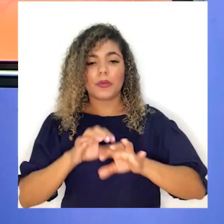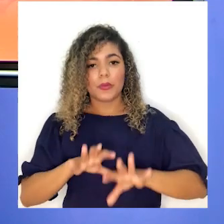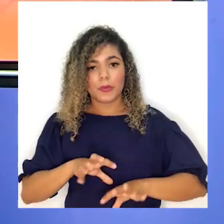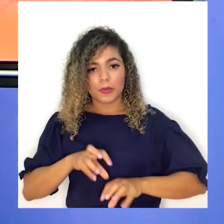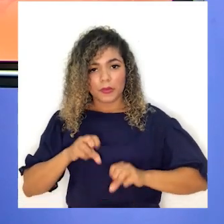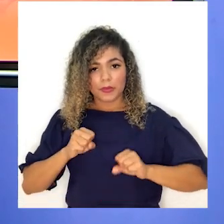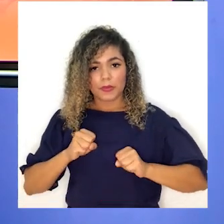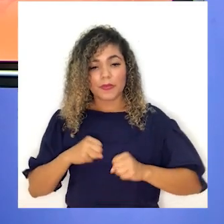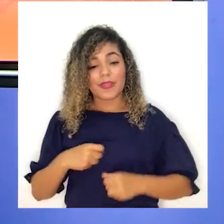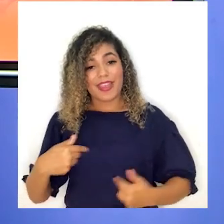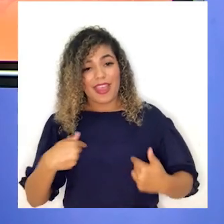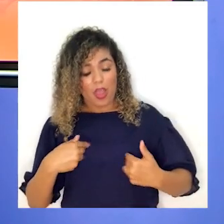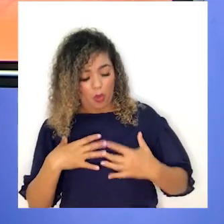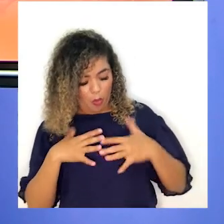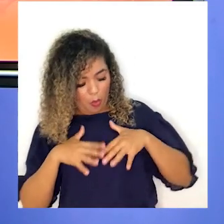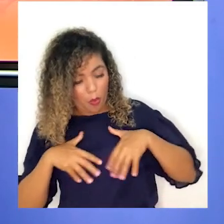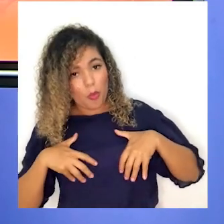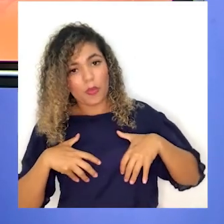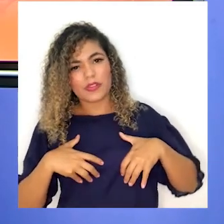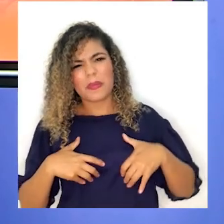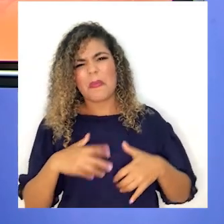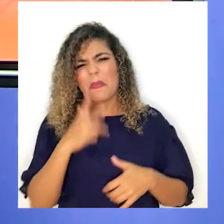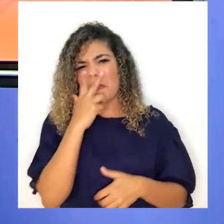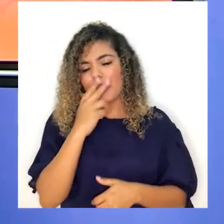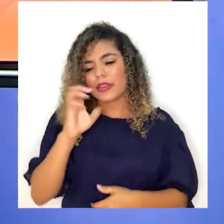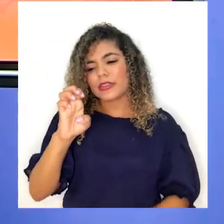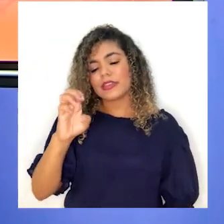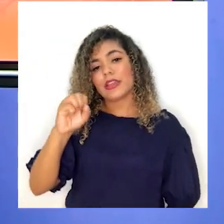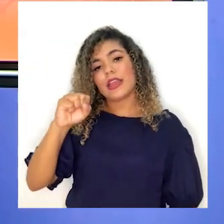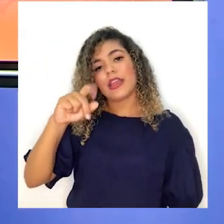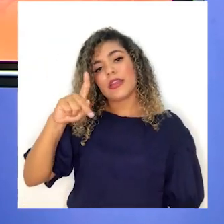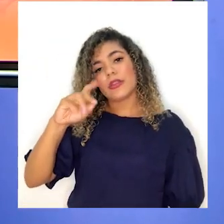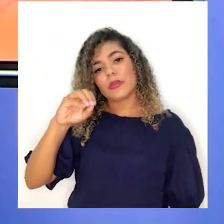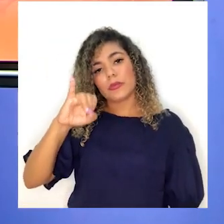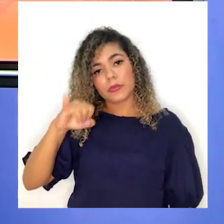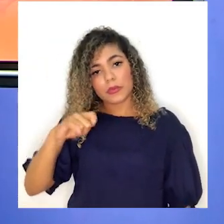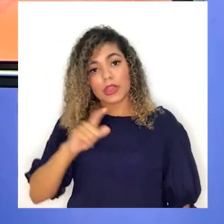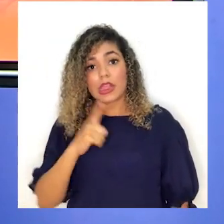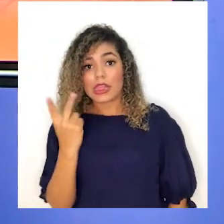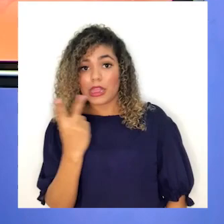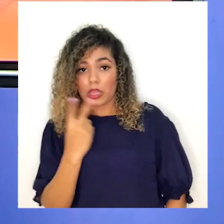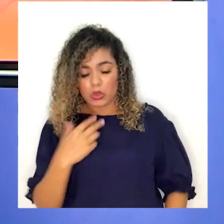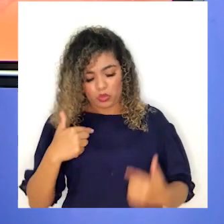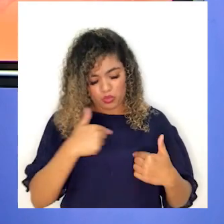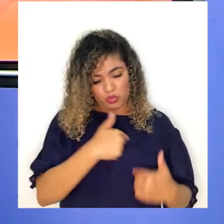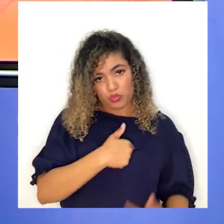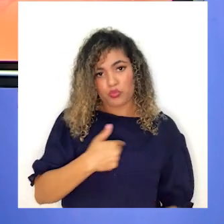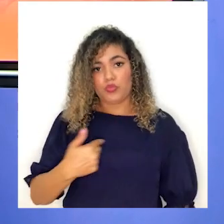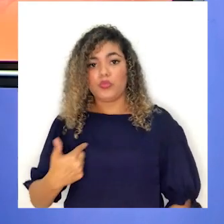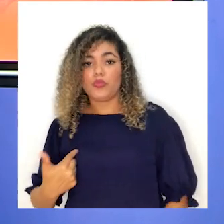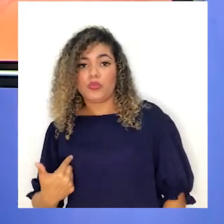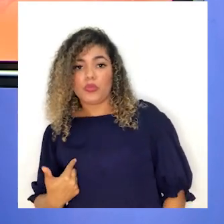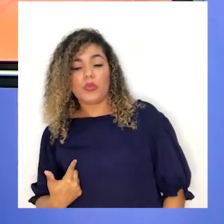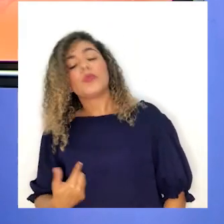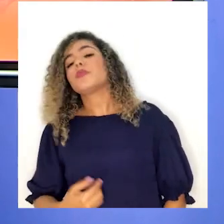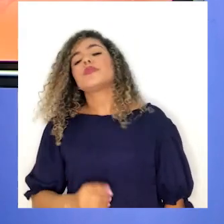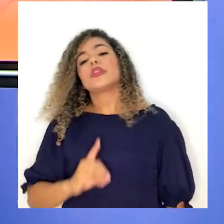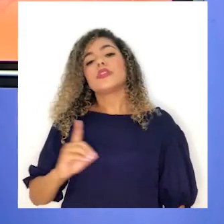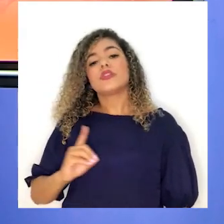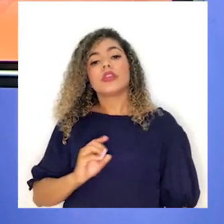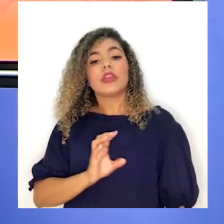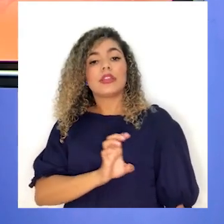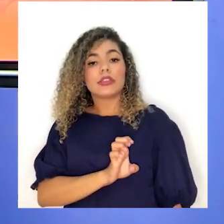órgão esponjoso. Nós temos dois pulmões, um direito e um esquerdo.